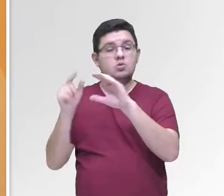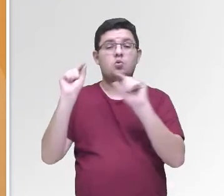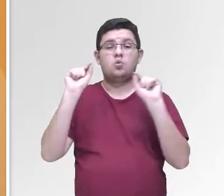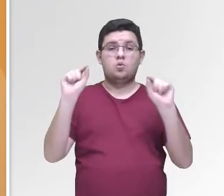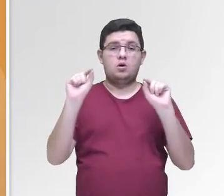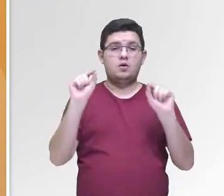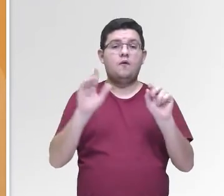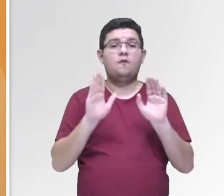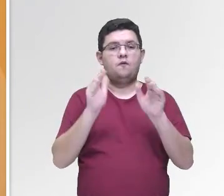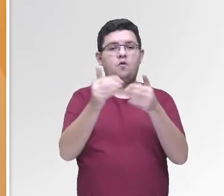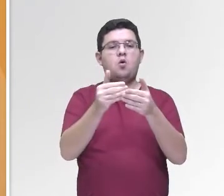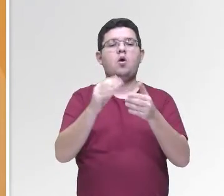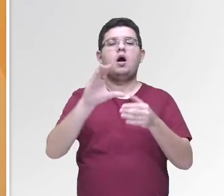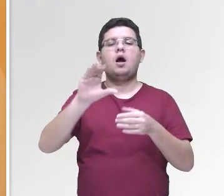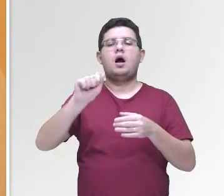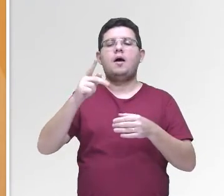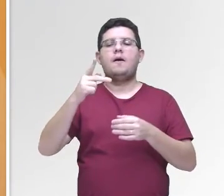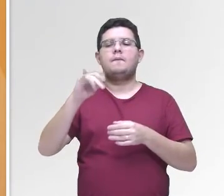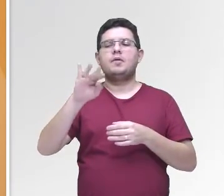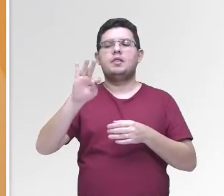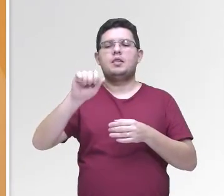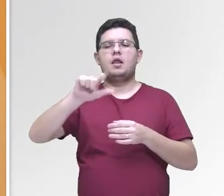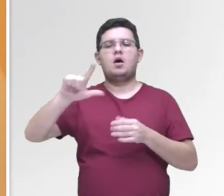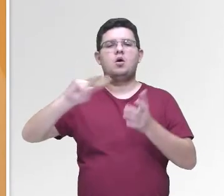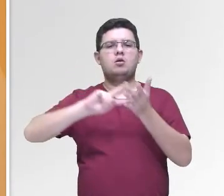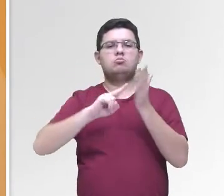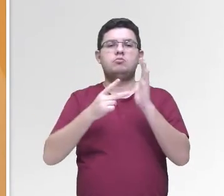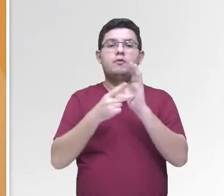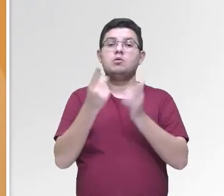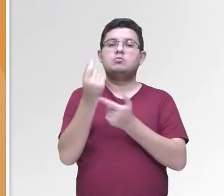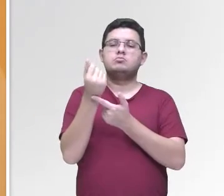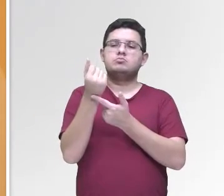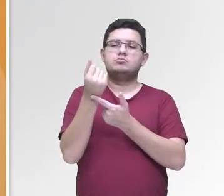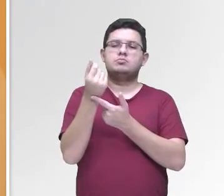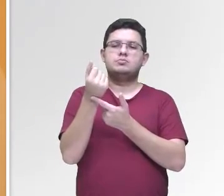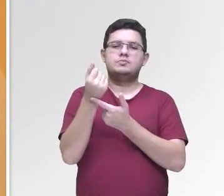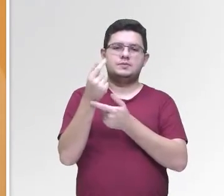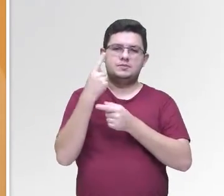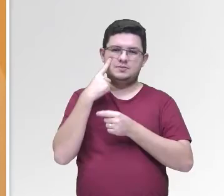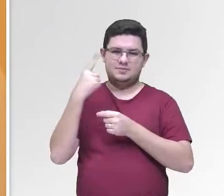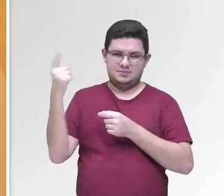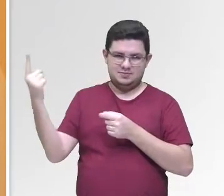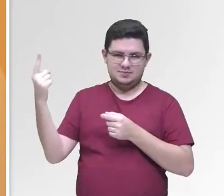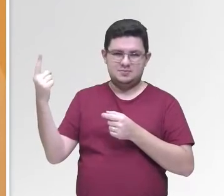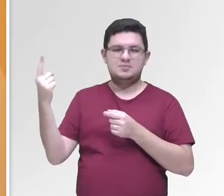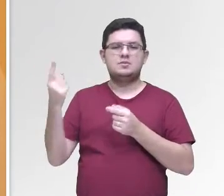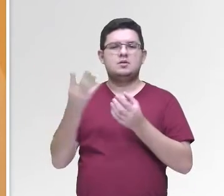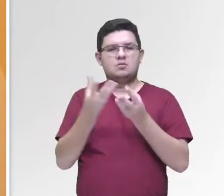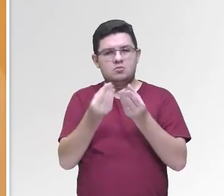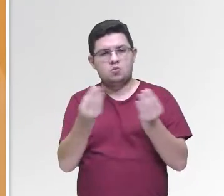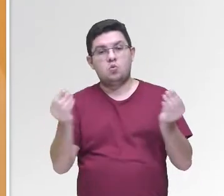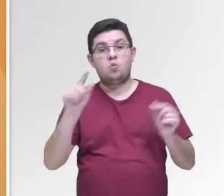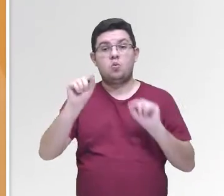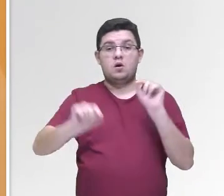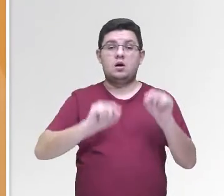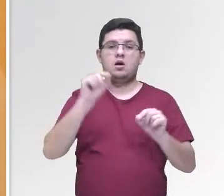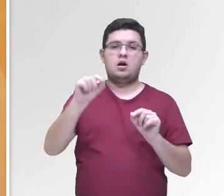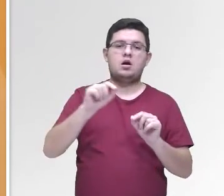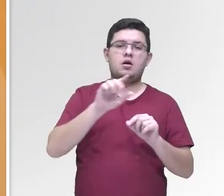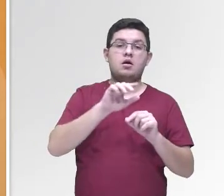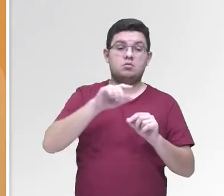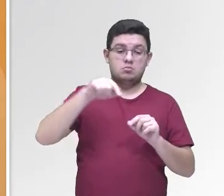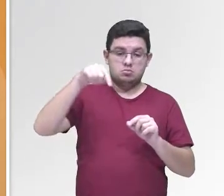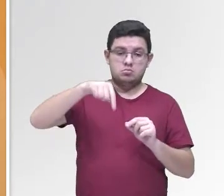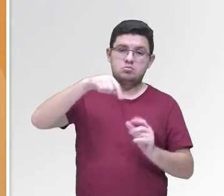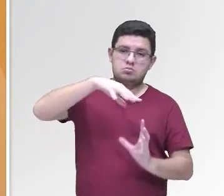é justamente isso aqui, ó, né? Essa quantidade de dinheiro que movimenta o mundo,